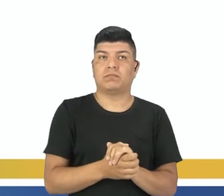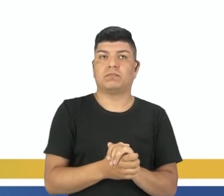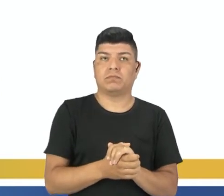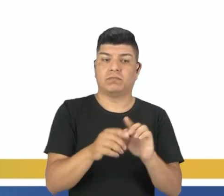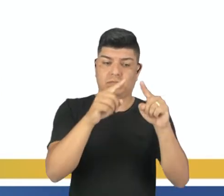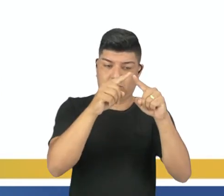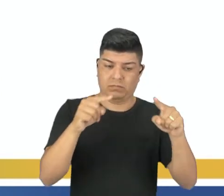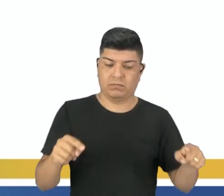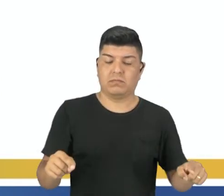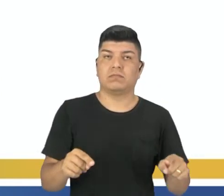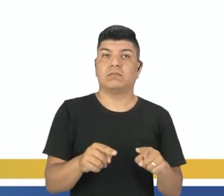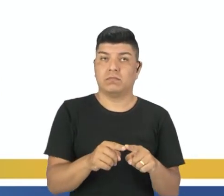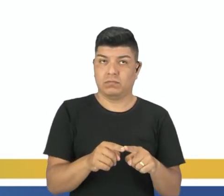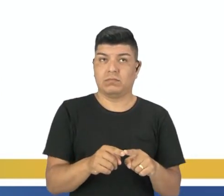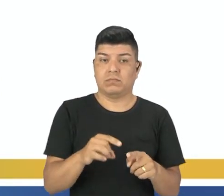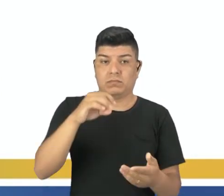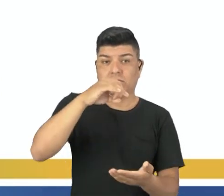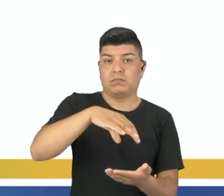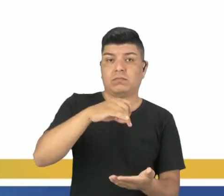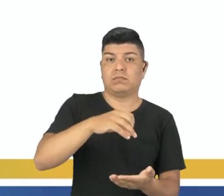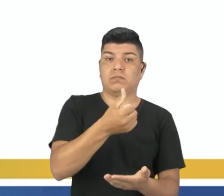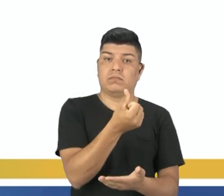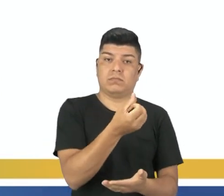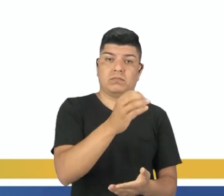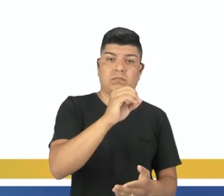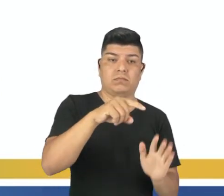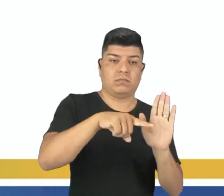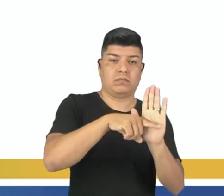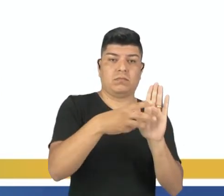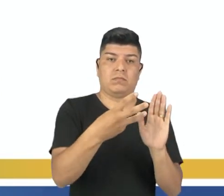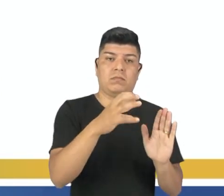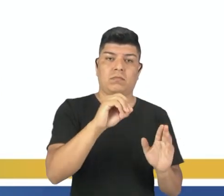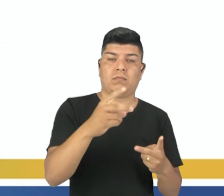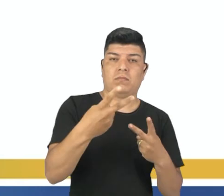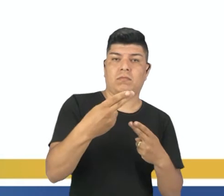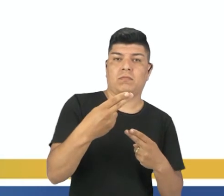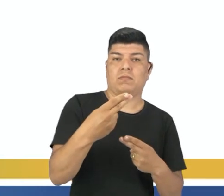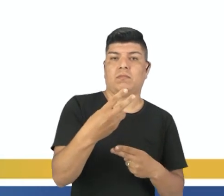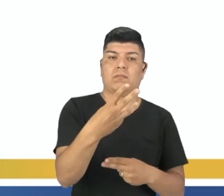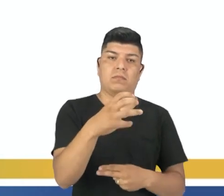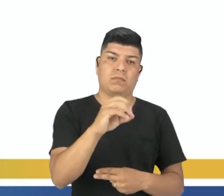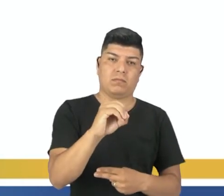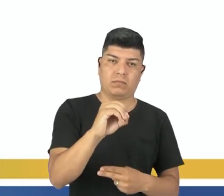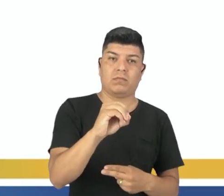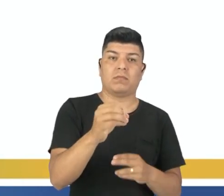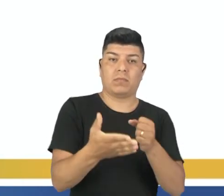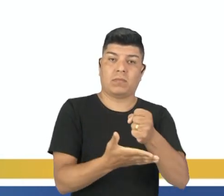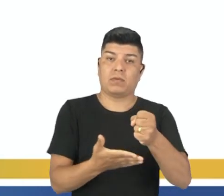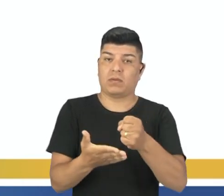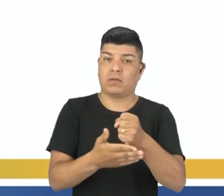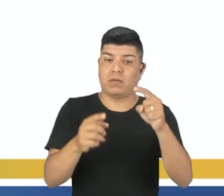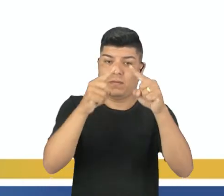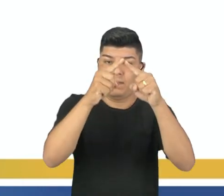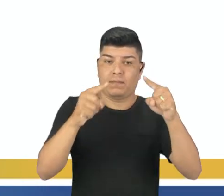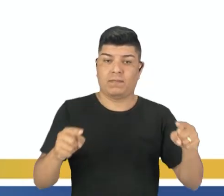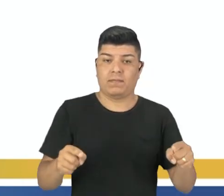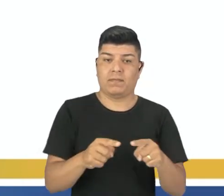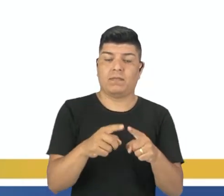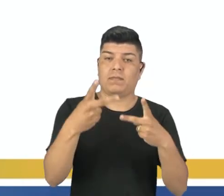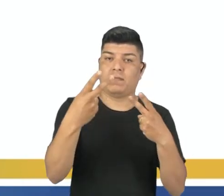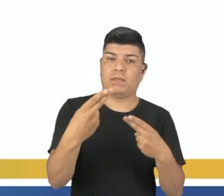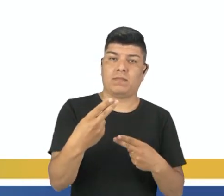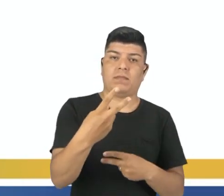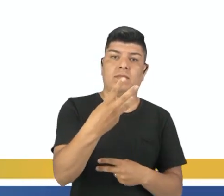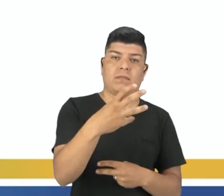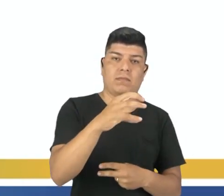parte do retângulo então sobraria 60 - 30 né que é igual a 30 então quer dizer que a base desse triângulo é igual